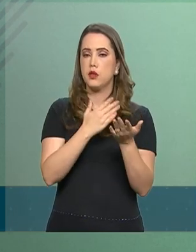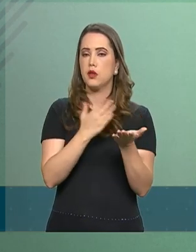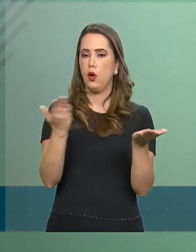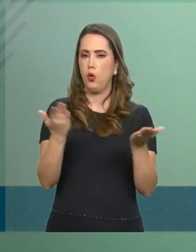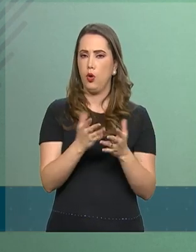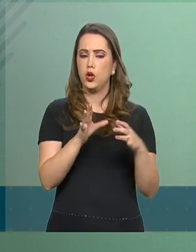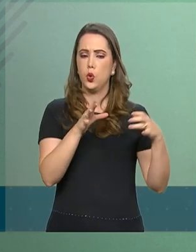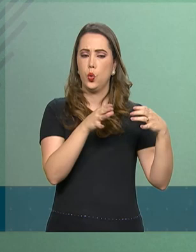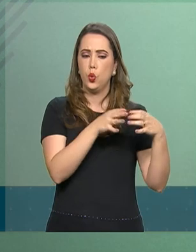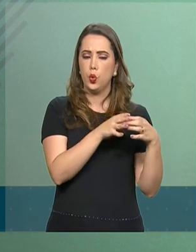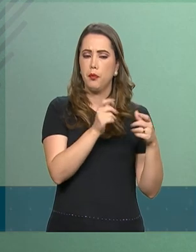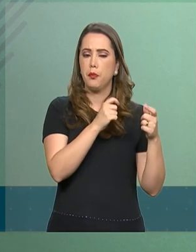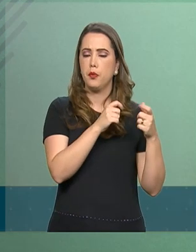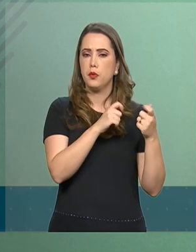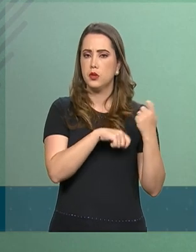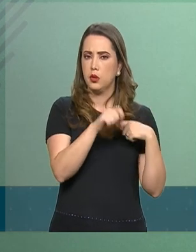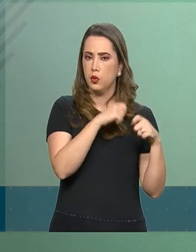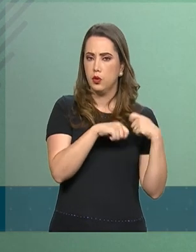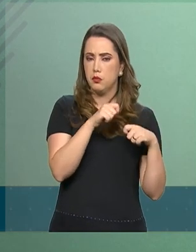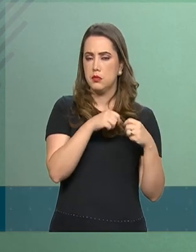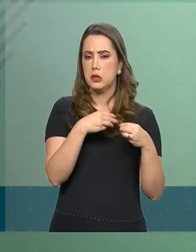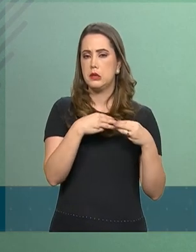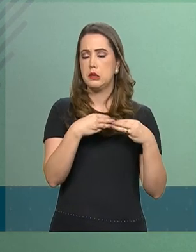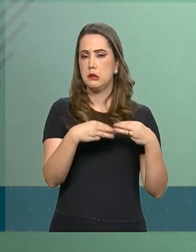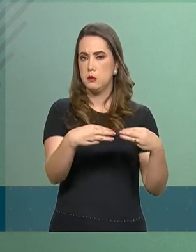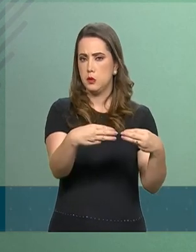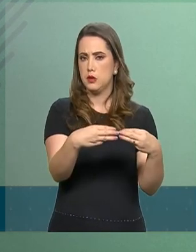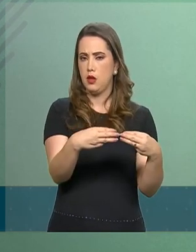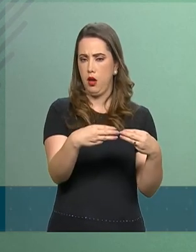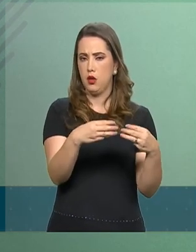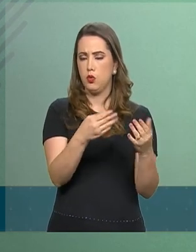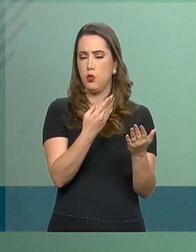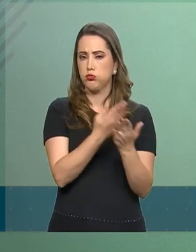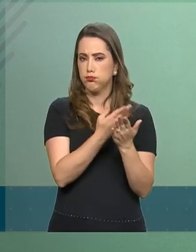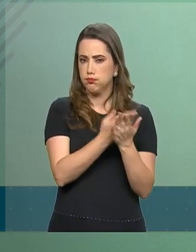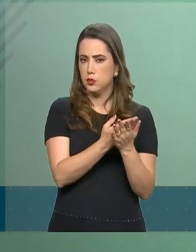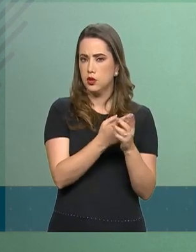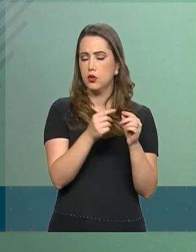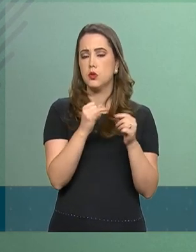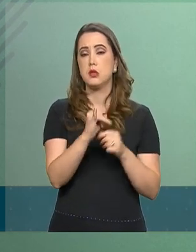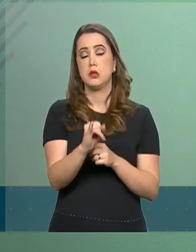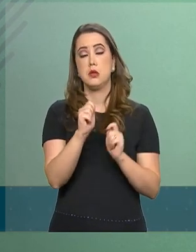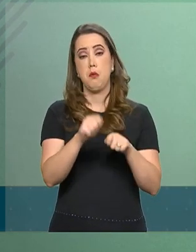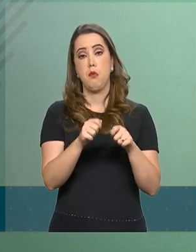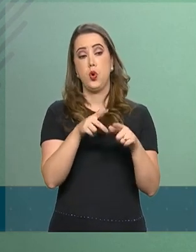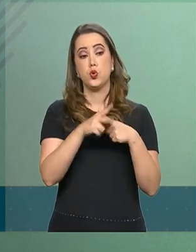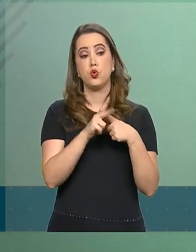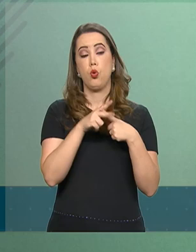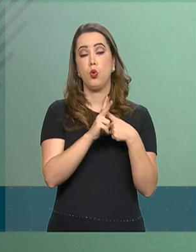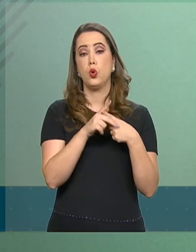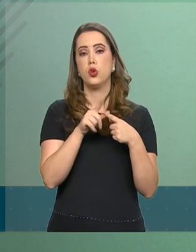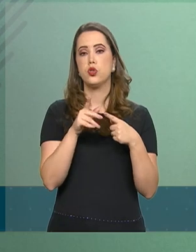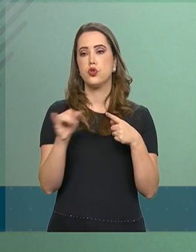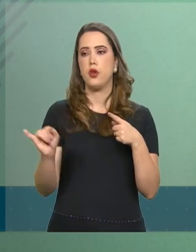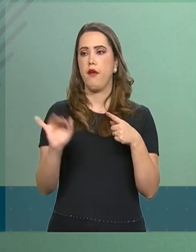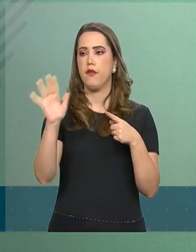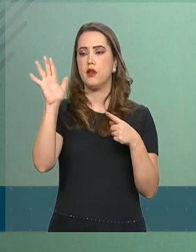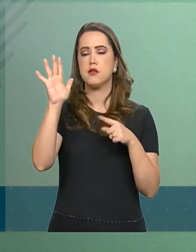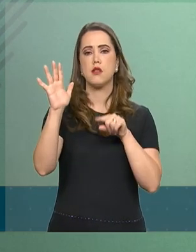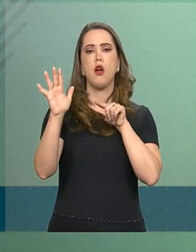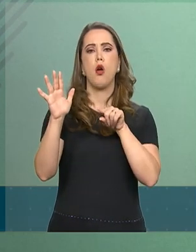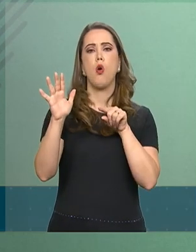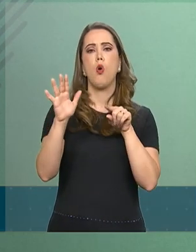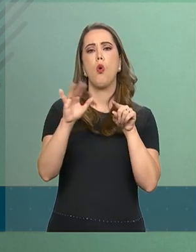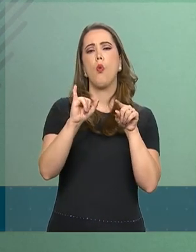possibilidade de adaptar o melhor atualizar a tabela com a inflação do ano de 2019 os